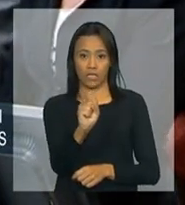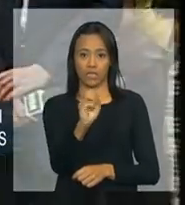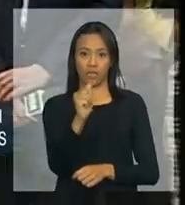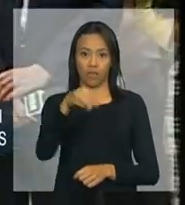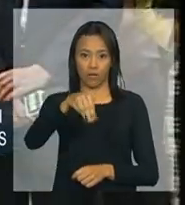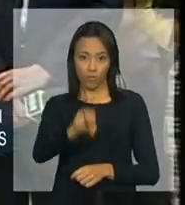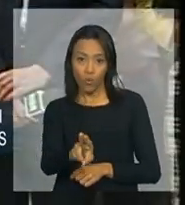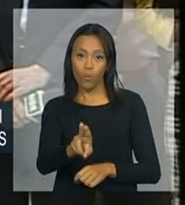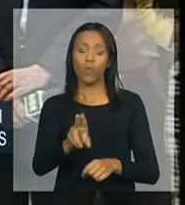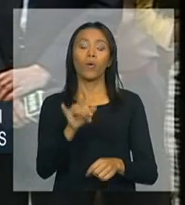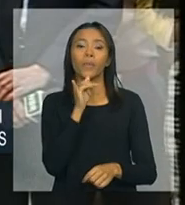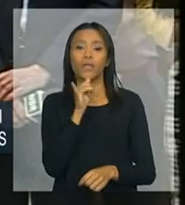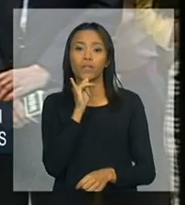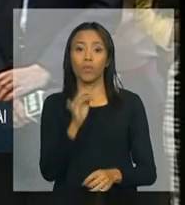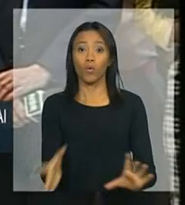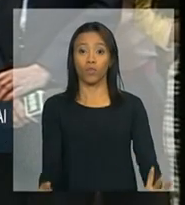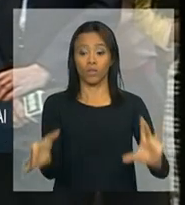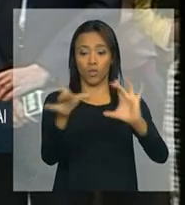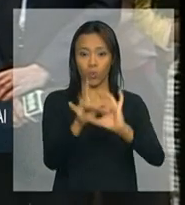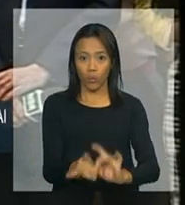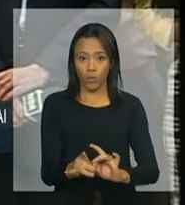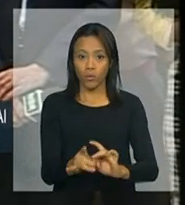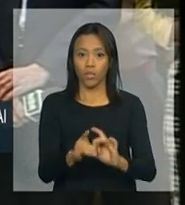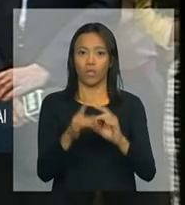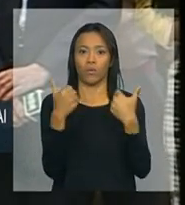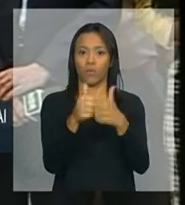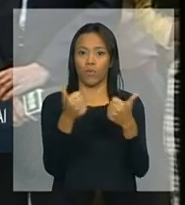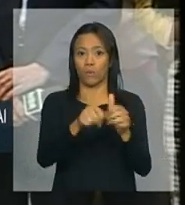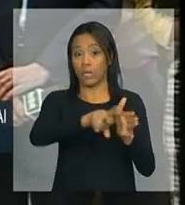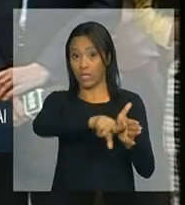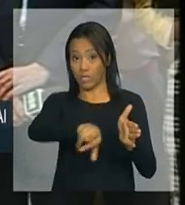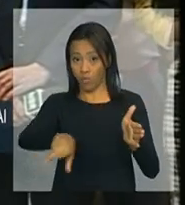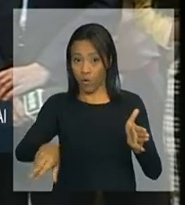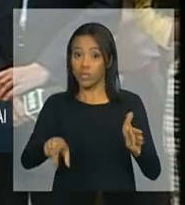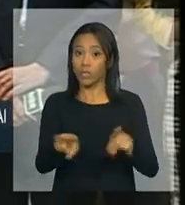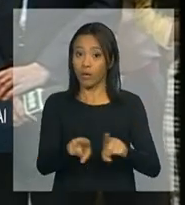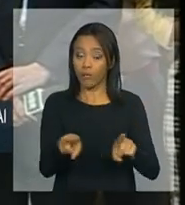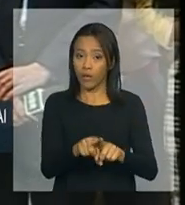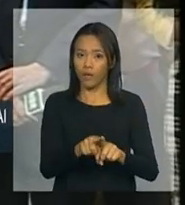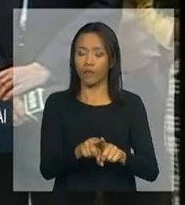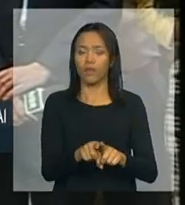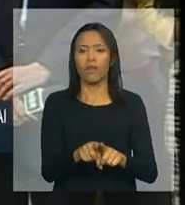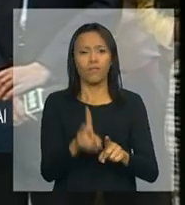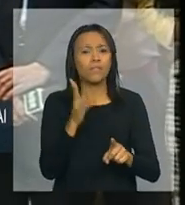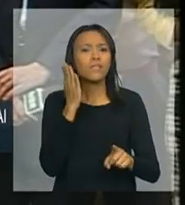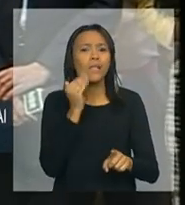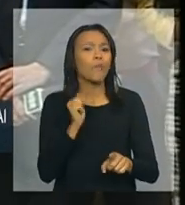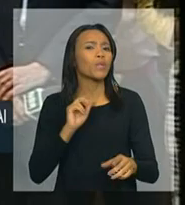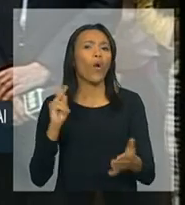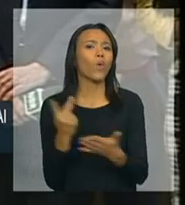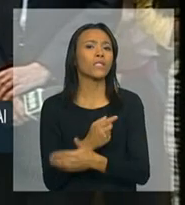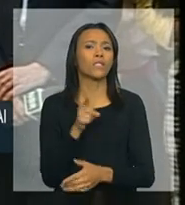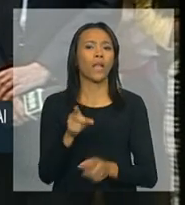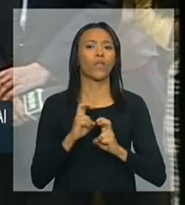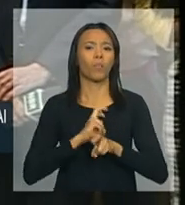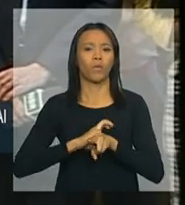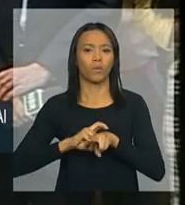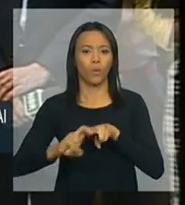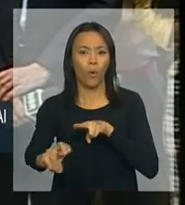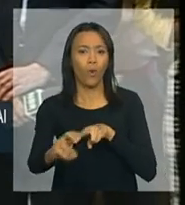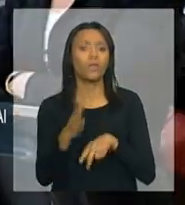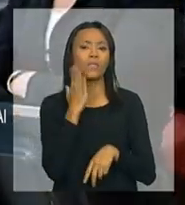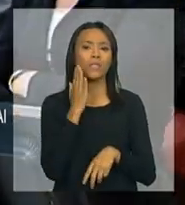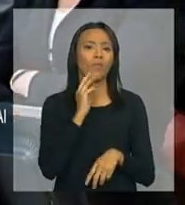momento que você integra o transporte, você tem a respeito do que está acontecendo nos metrôs e nos órgãos